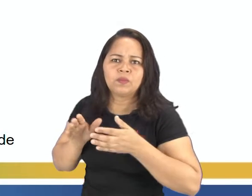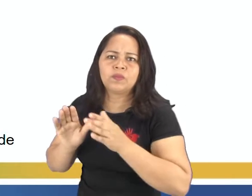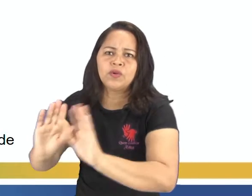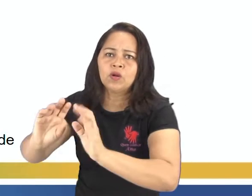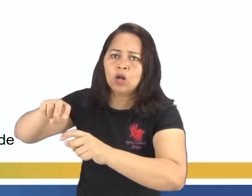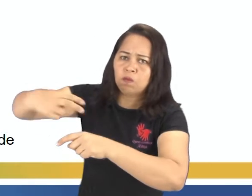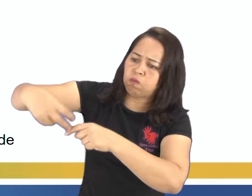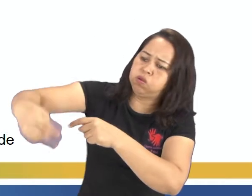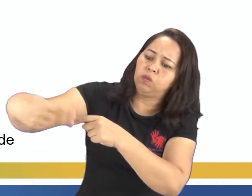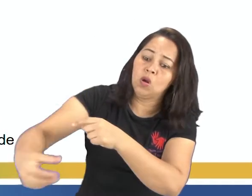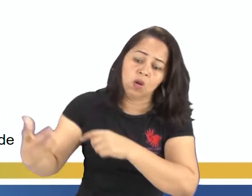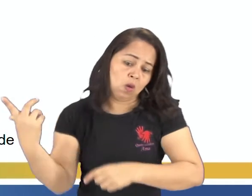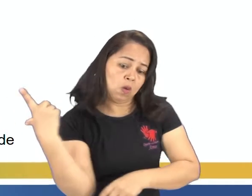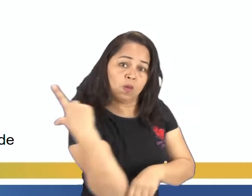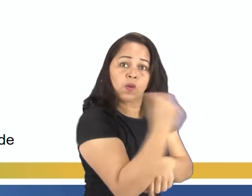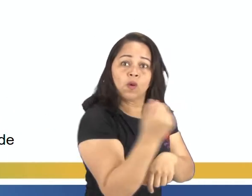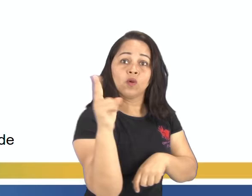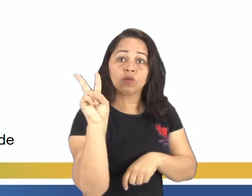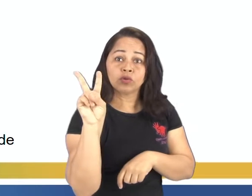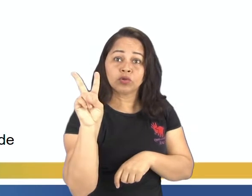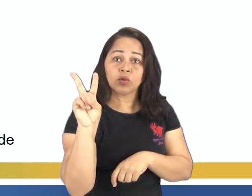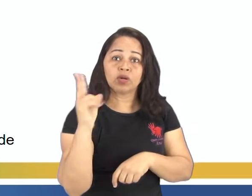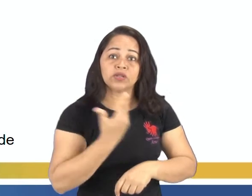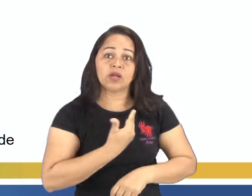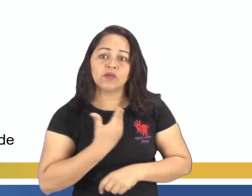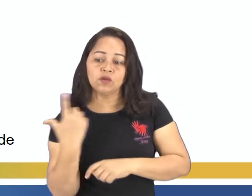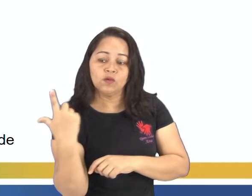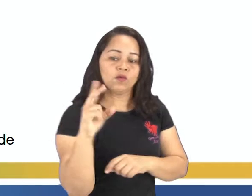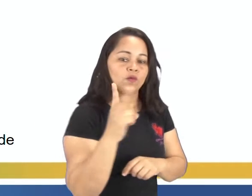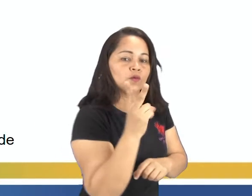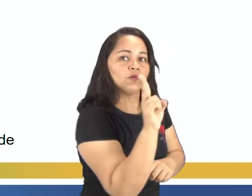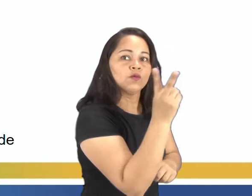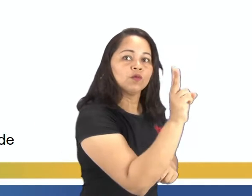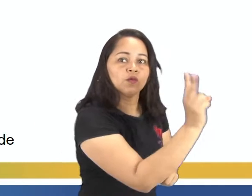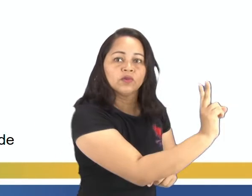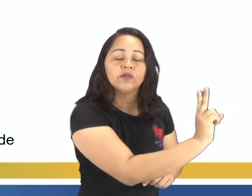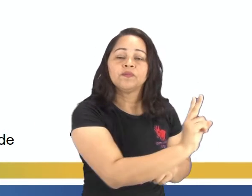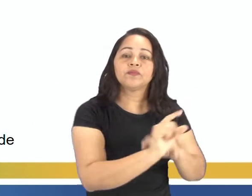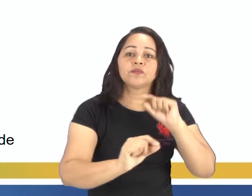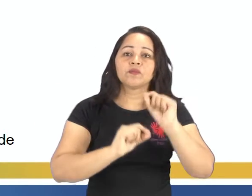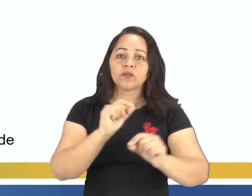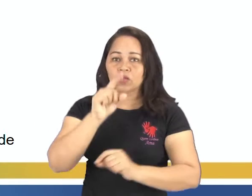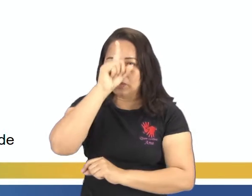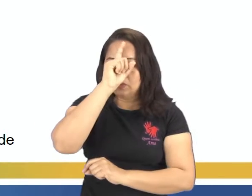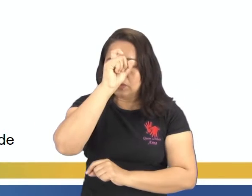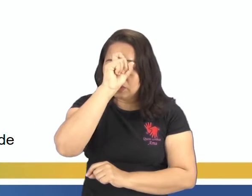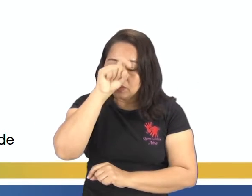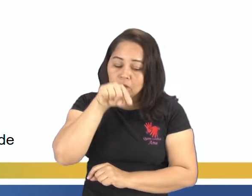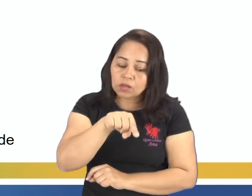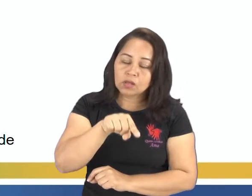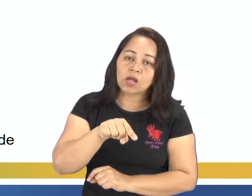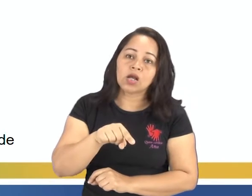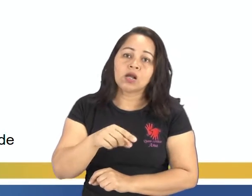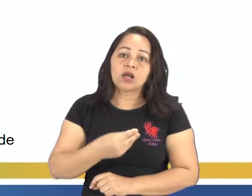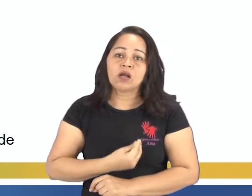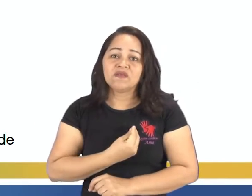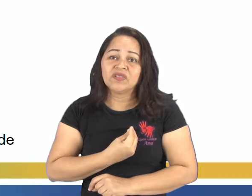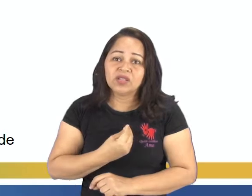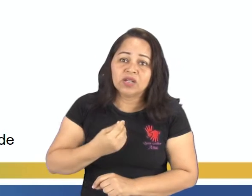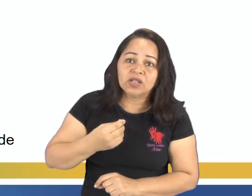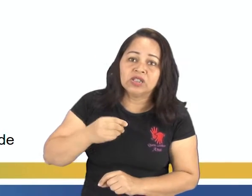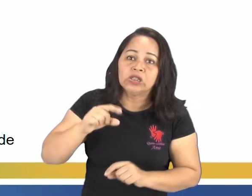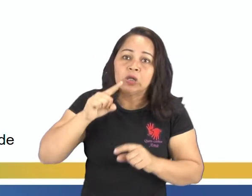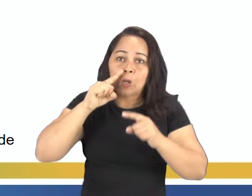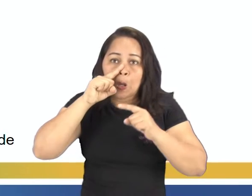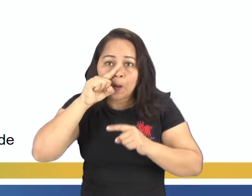escada abaixo e foge do local após o garoto ser hospitalizado com risco de vida. Yang